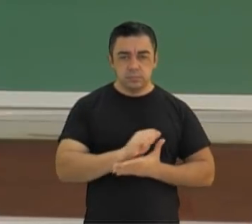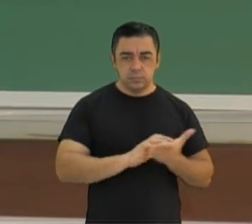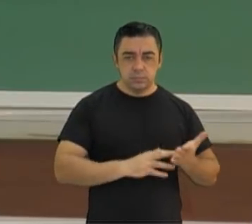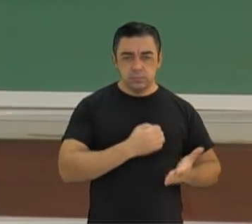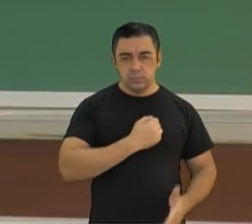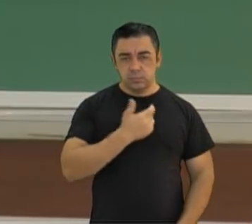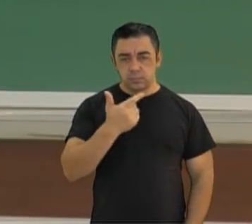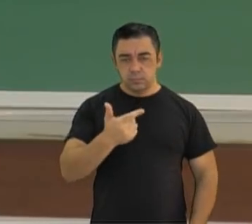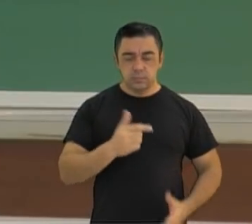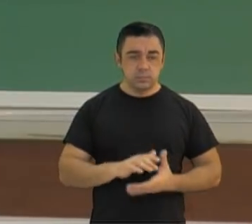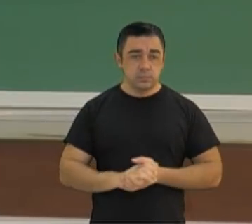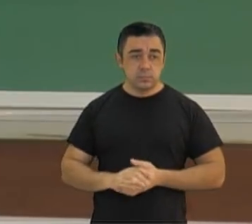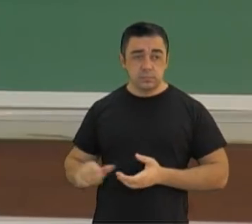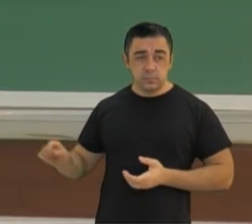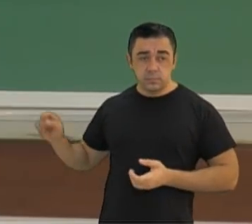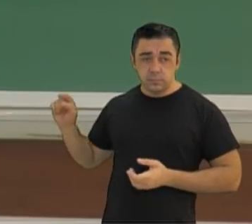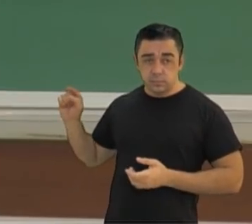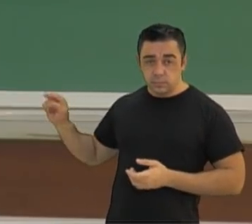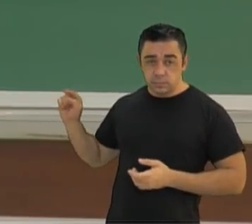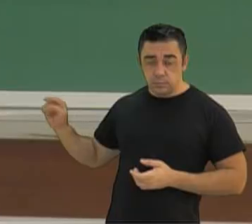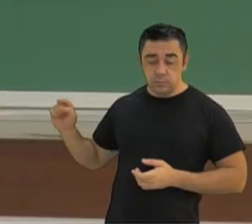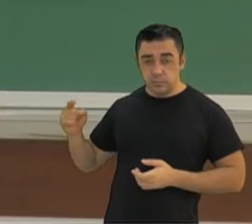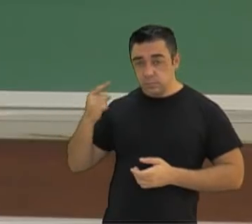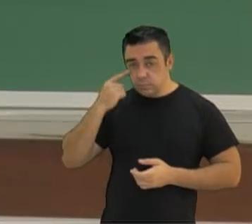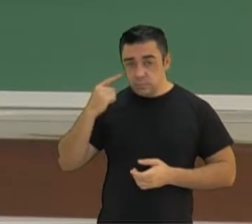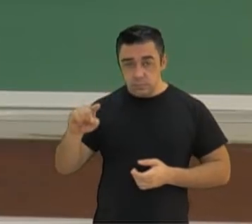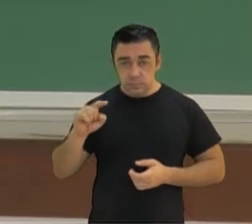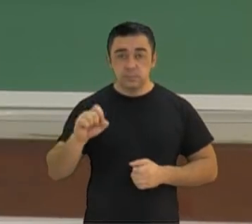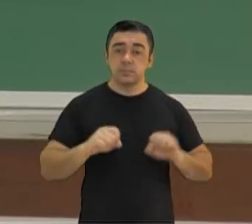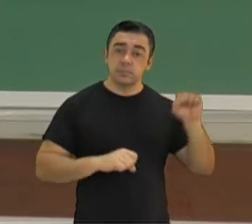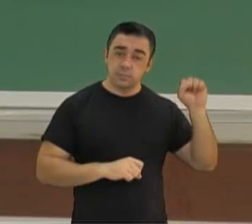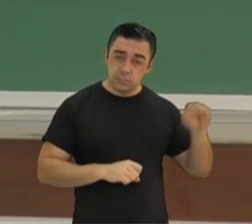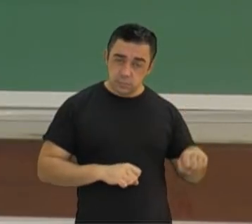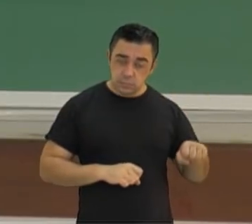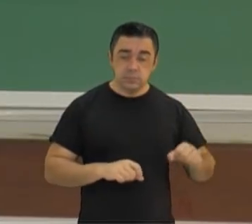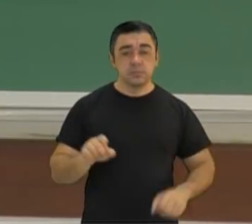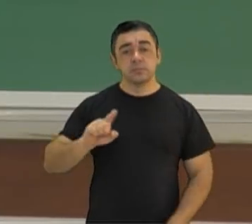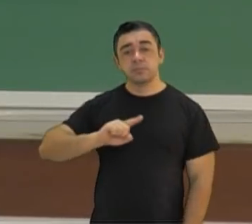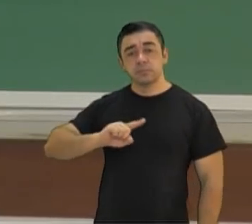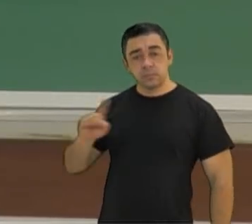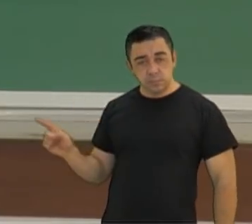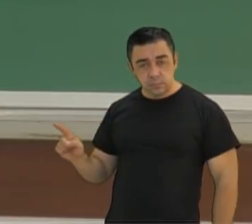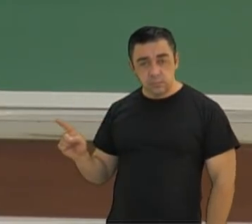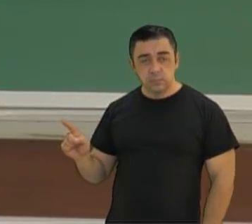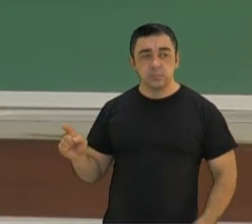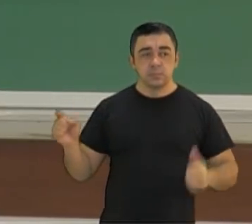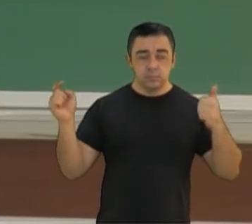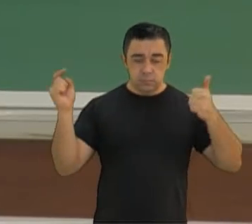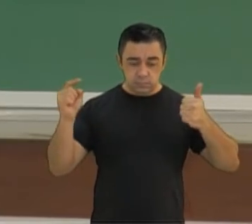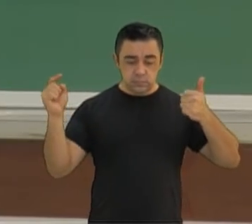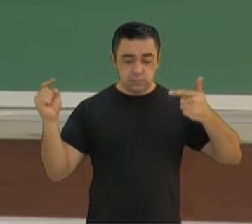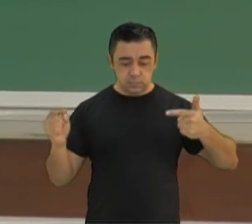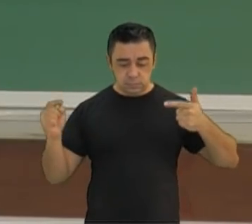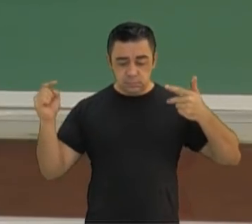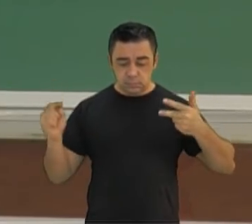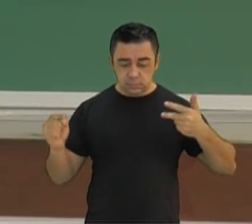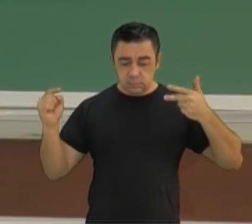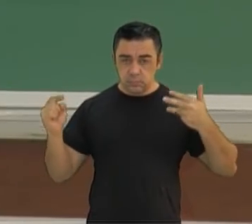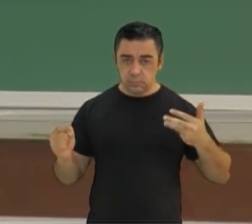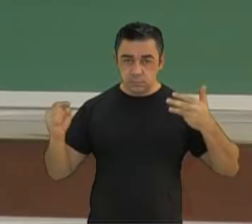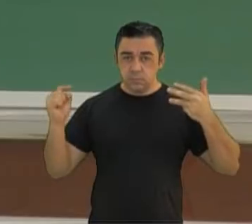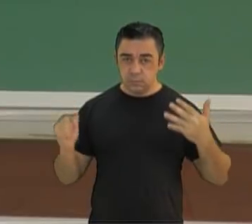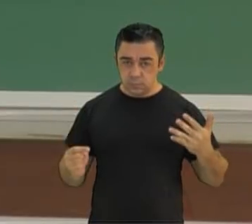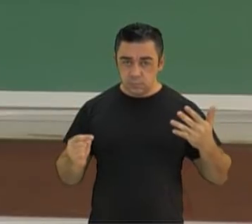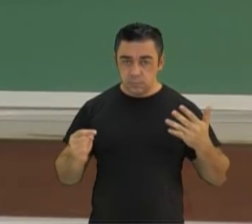2. Aqui, nesta atividade, você deverá marcar sim ou não em todas as alternativas. Ou